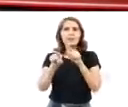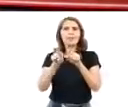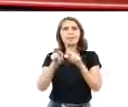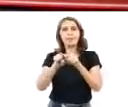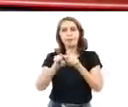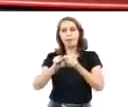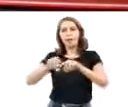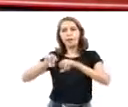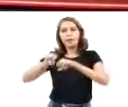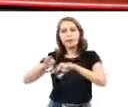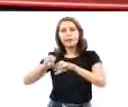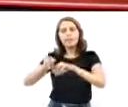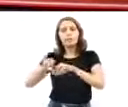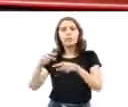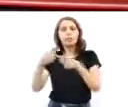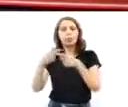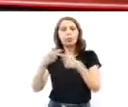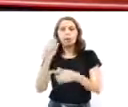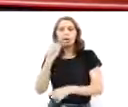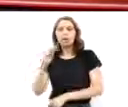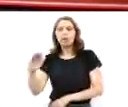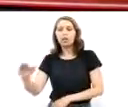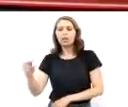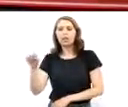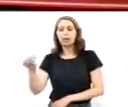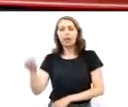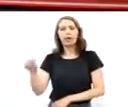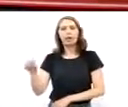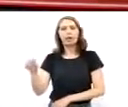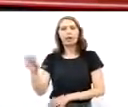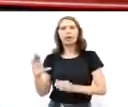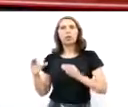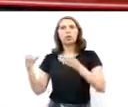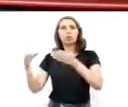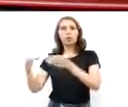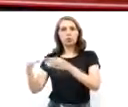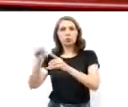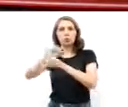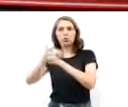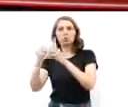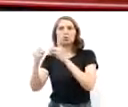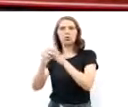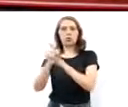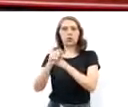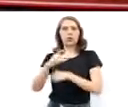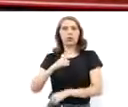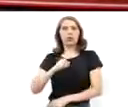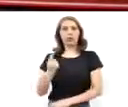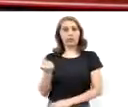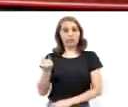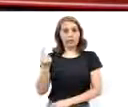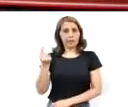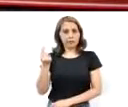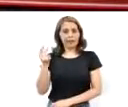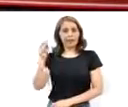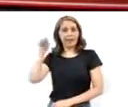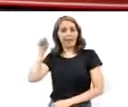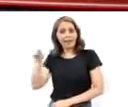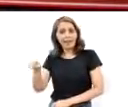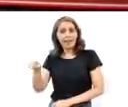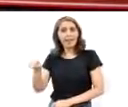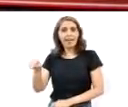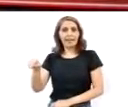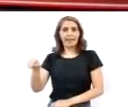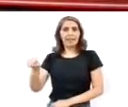educativa. A criança que não é de uma classe social um pouco mais avantajada, é claro que essa